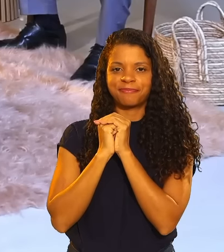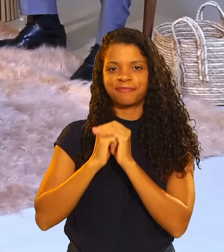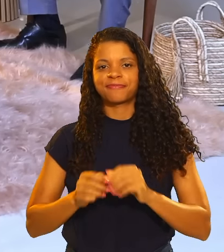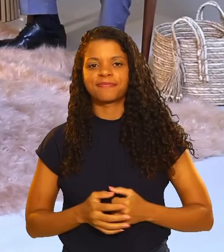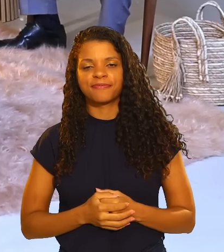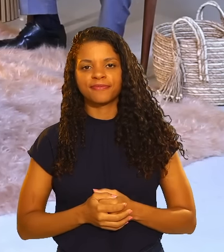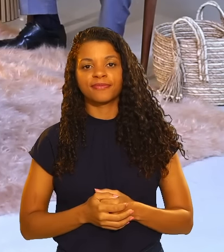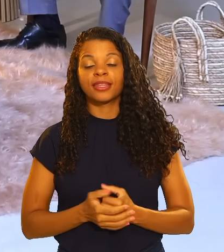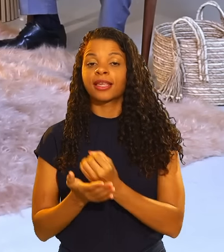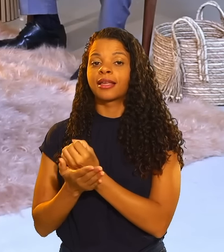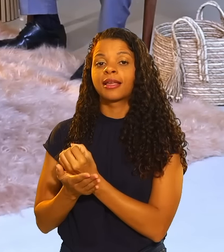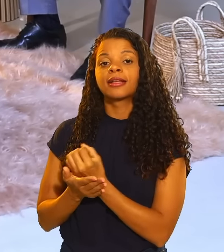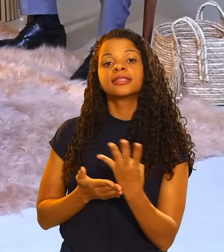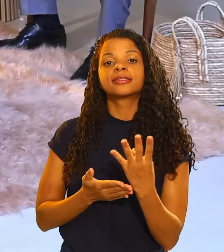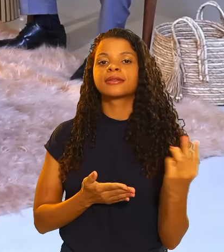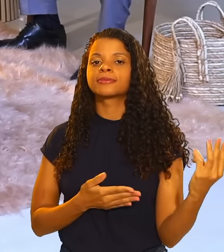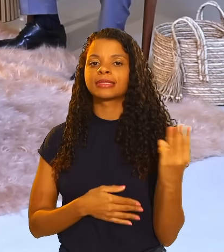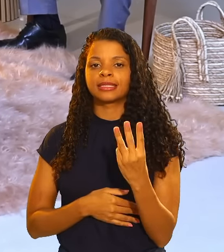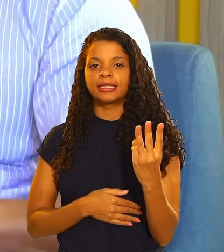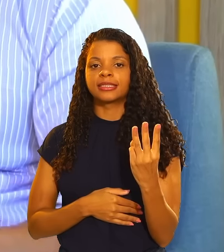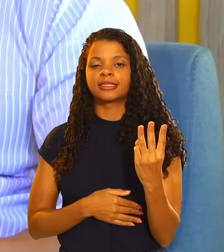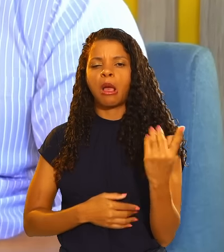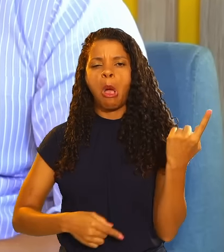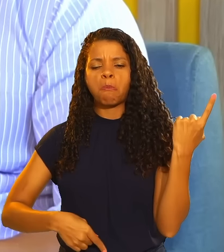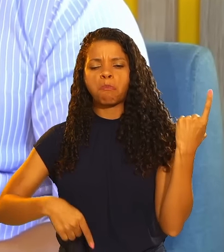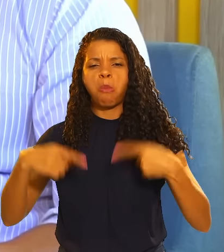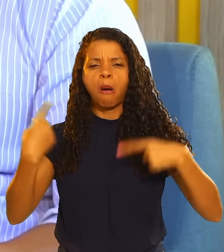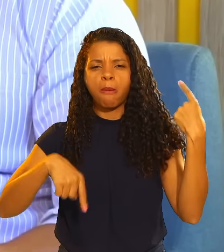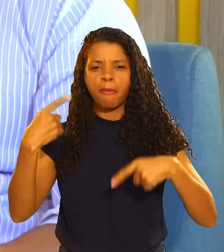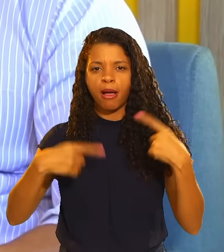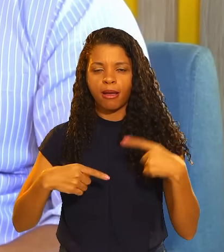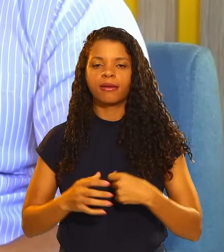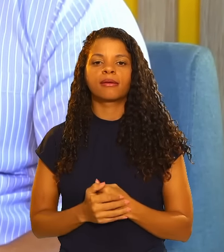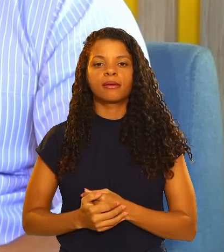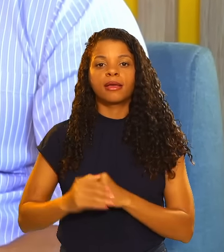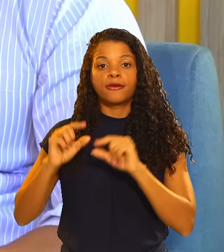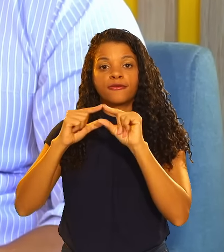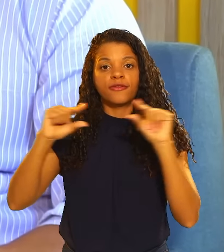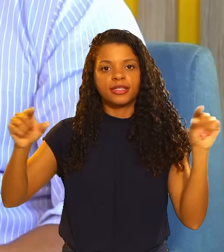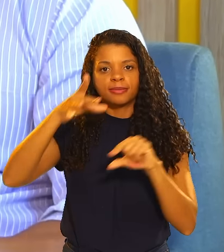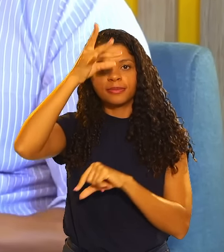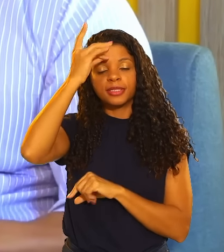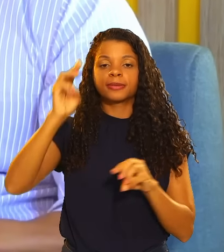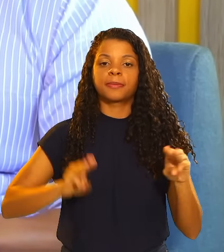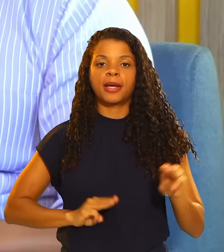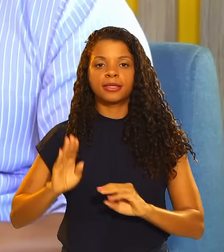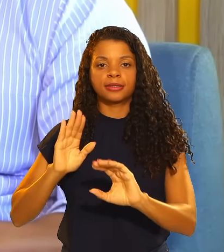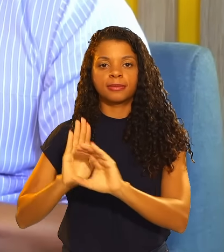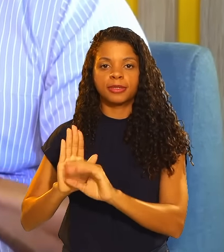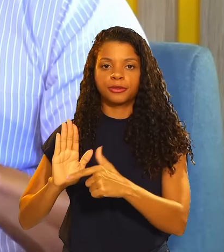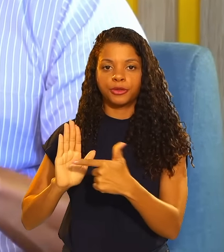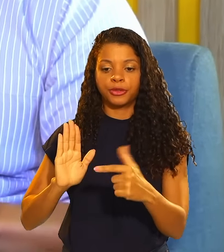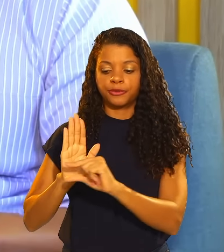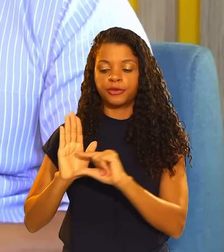Amém. Amém. Lição 3, controvérsias. E o verso para memorizar está em Marcos